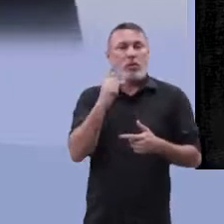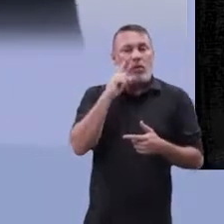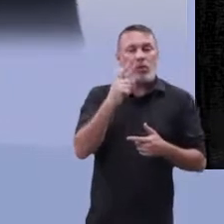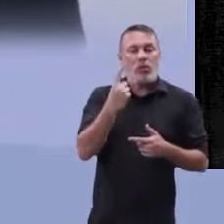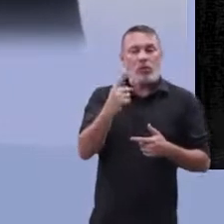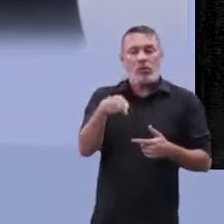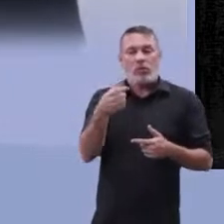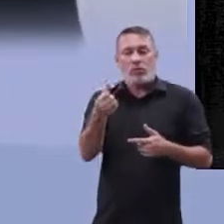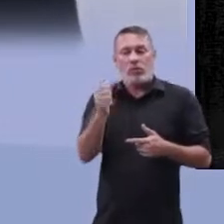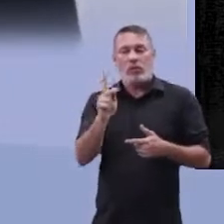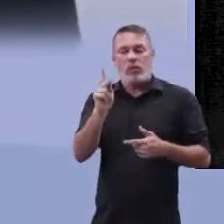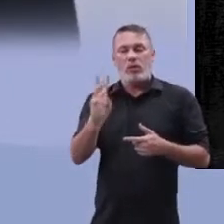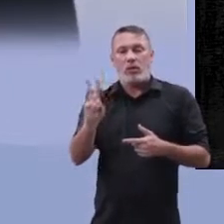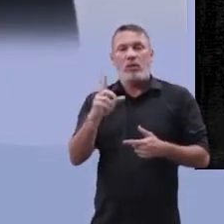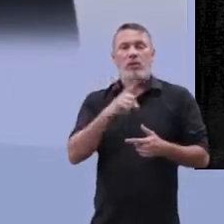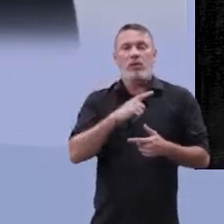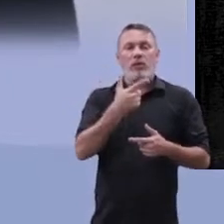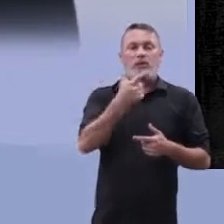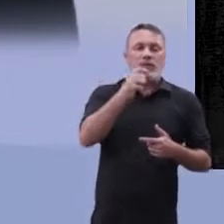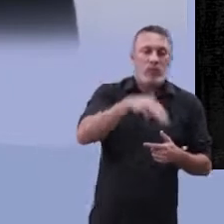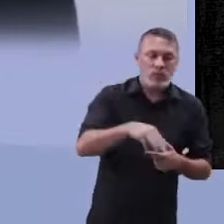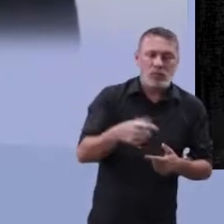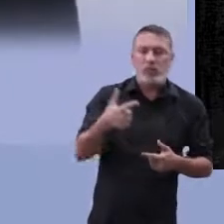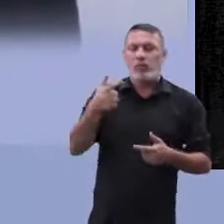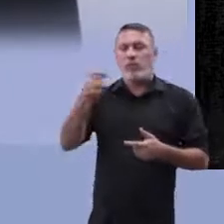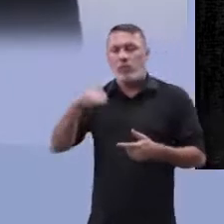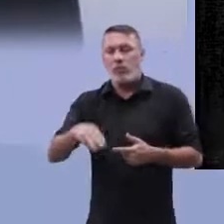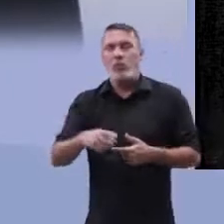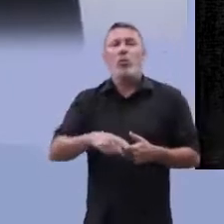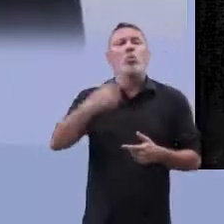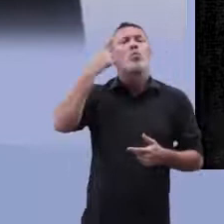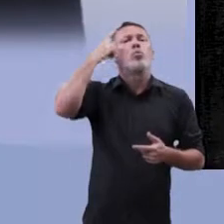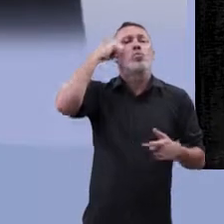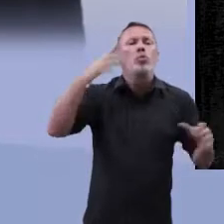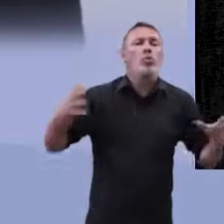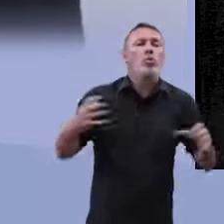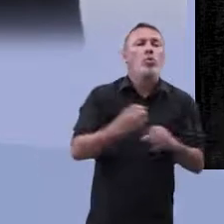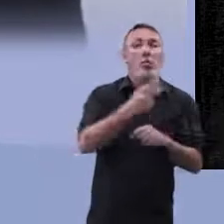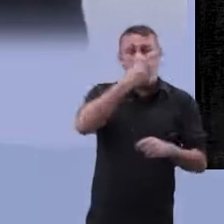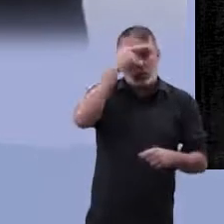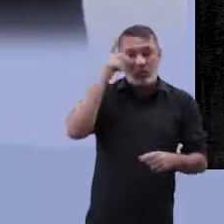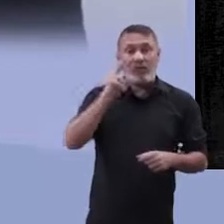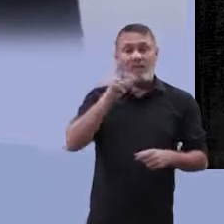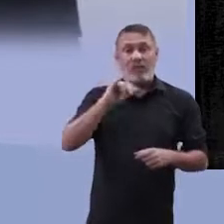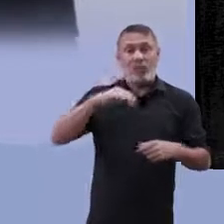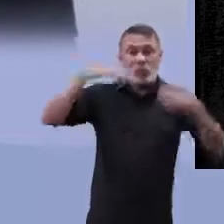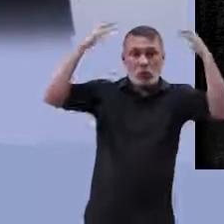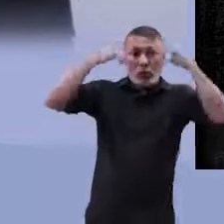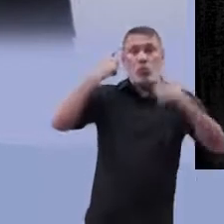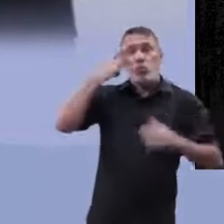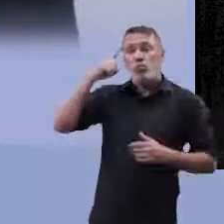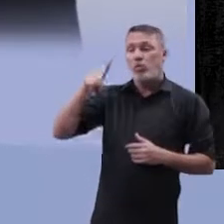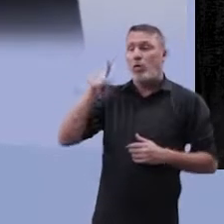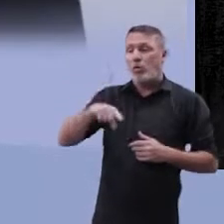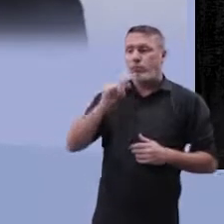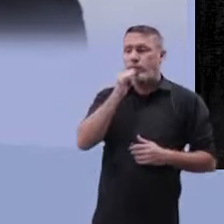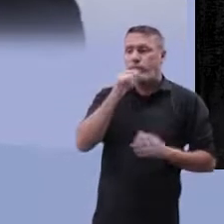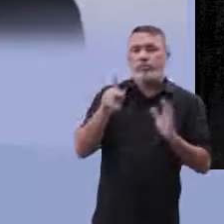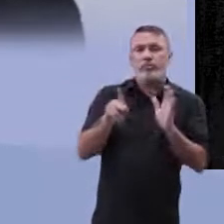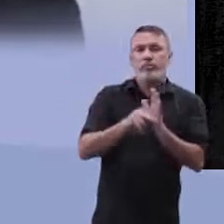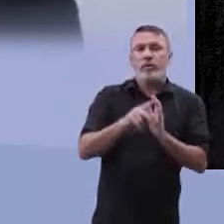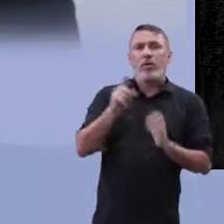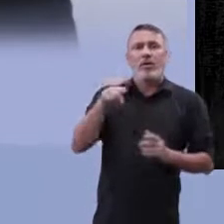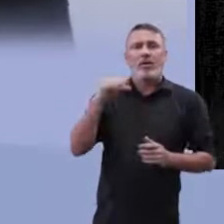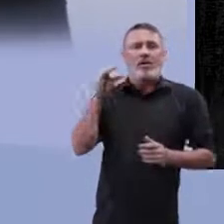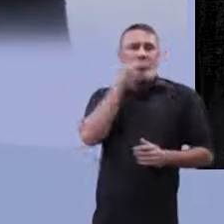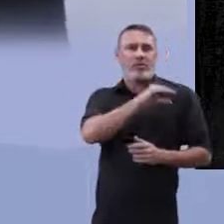ter 1,6 kW a cada 20 minutos, ou seja, por dia o cidadão está consumindo isso